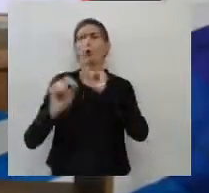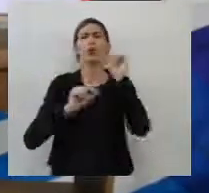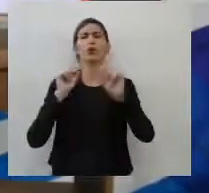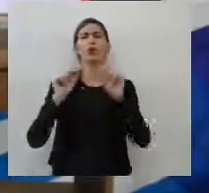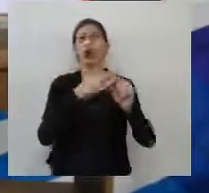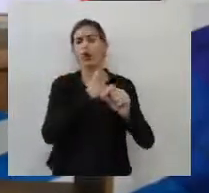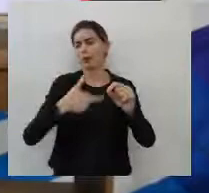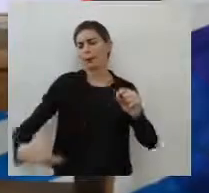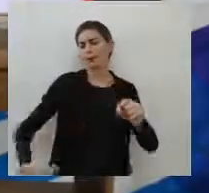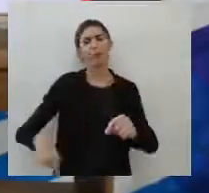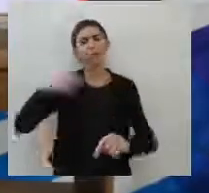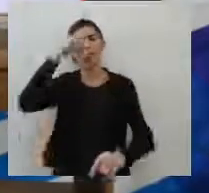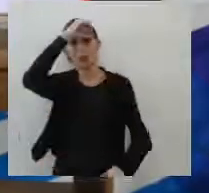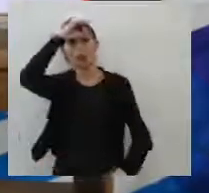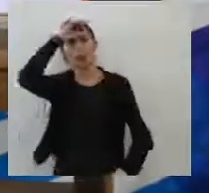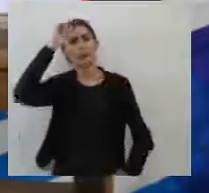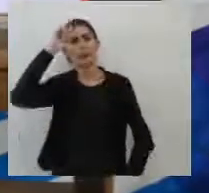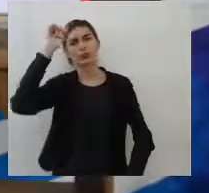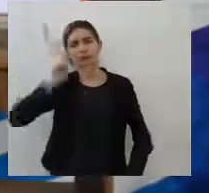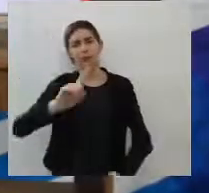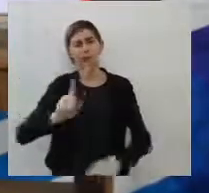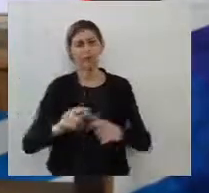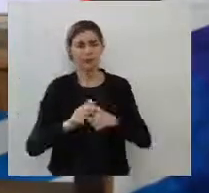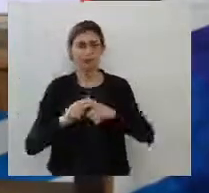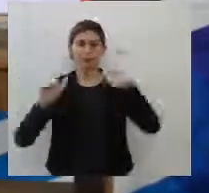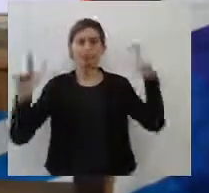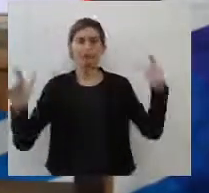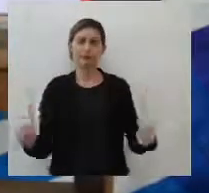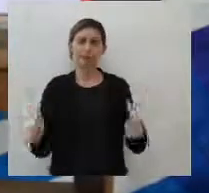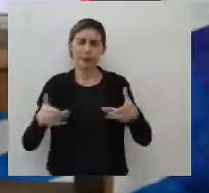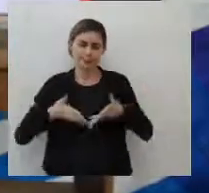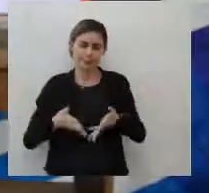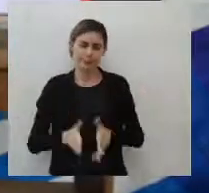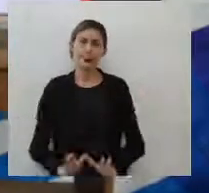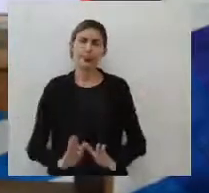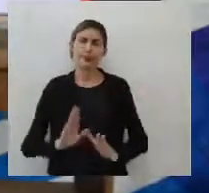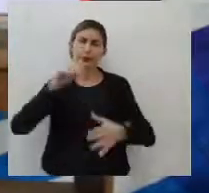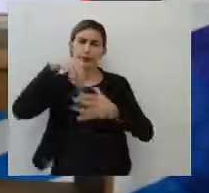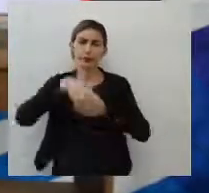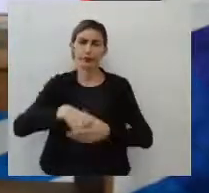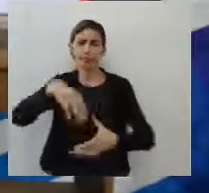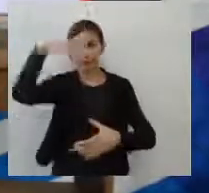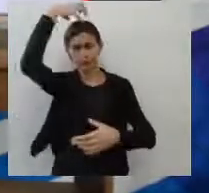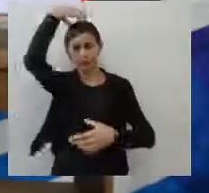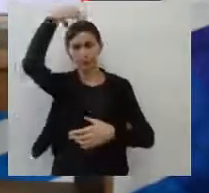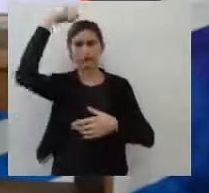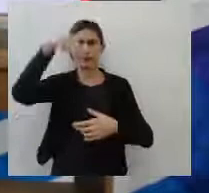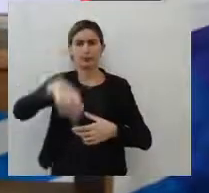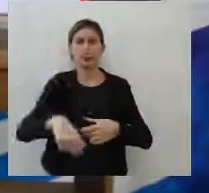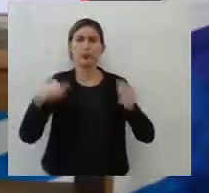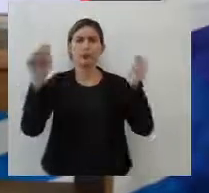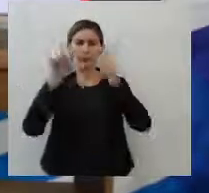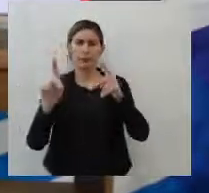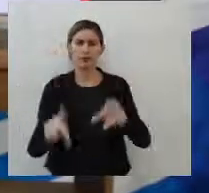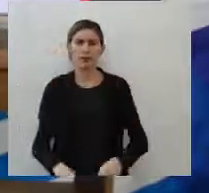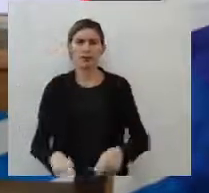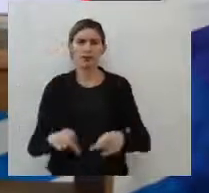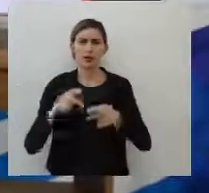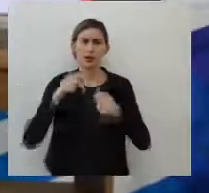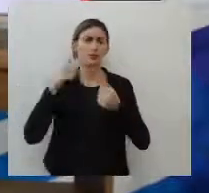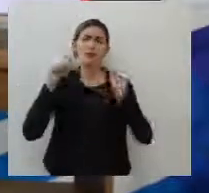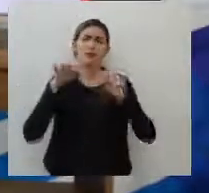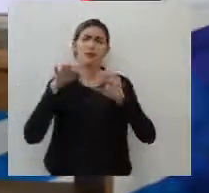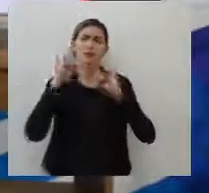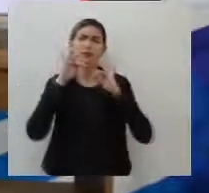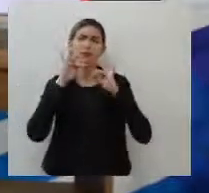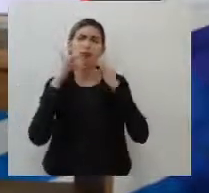república. Afinal de contas, muitos deles nasceram dentro do império, tiveram pais e avós que viveram dentro